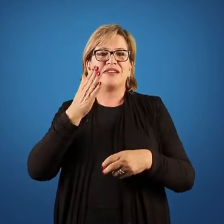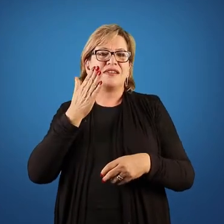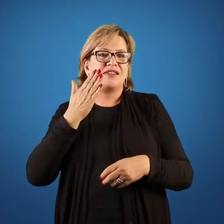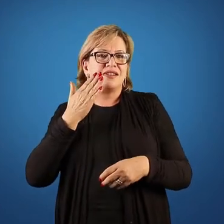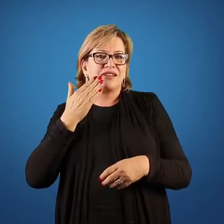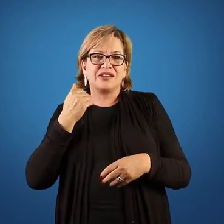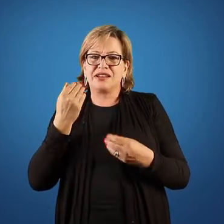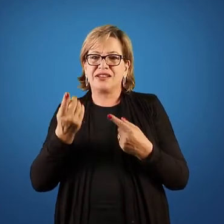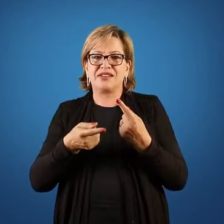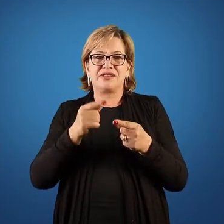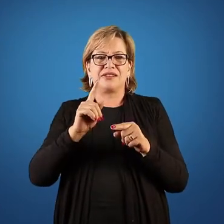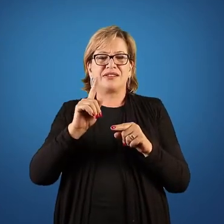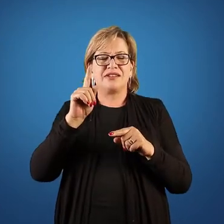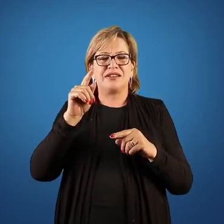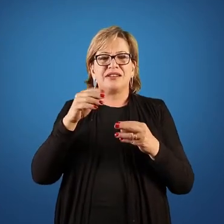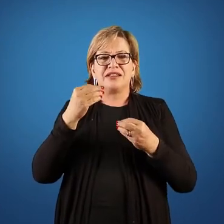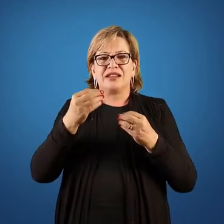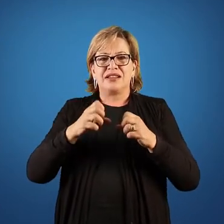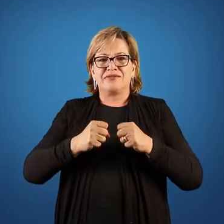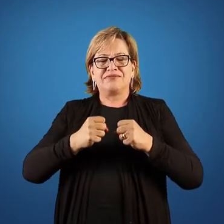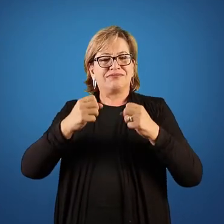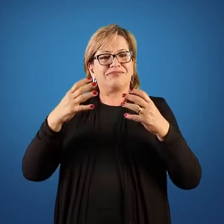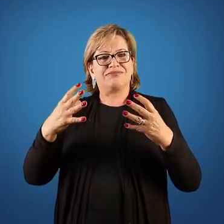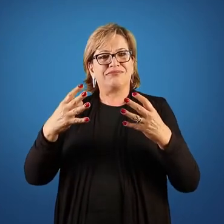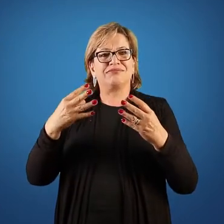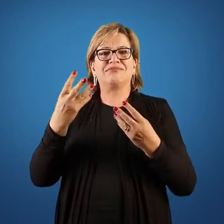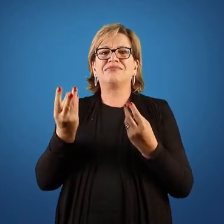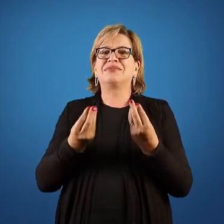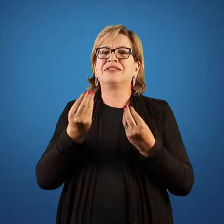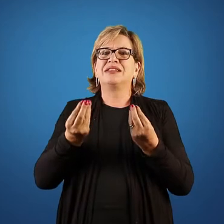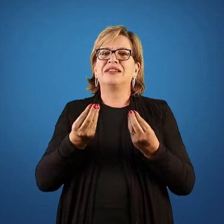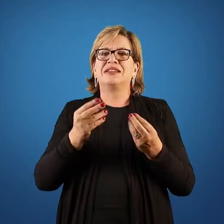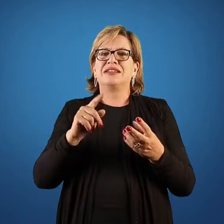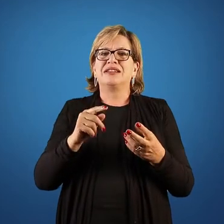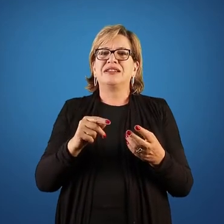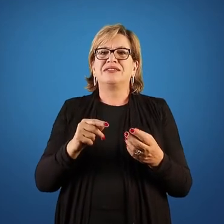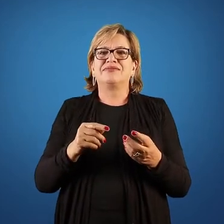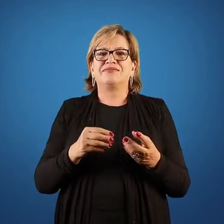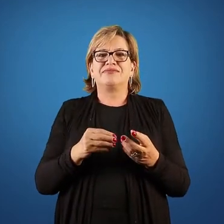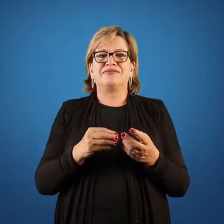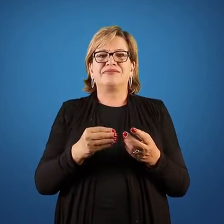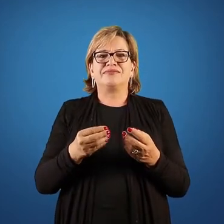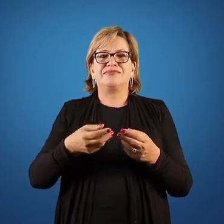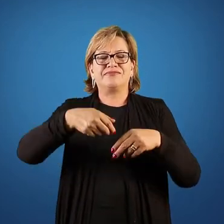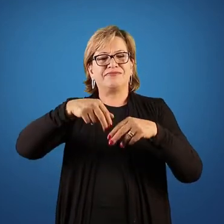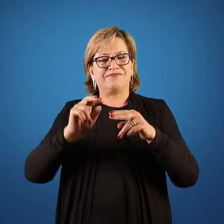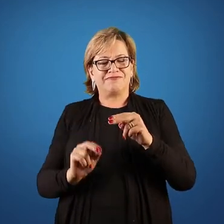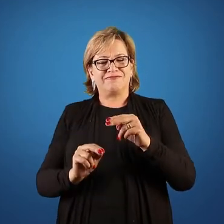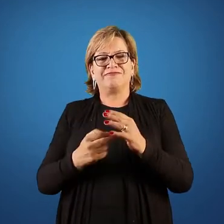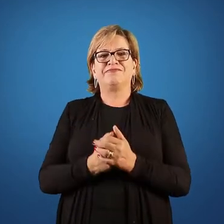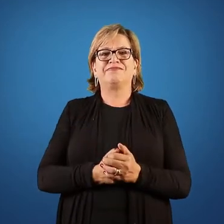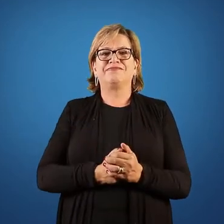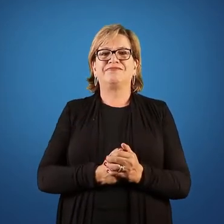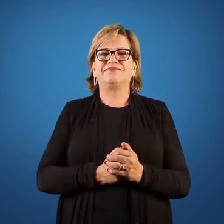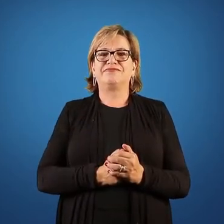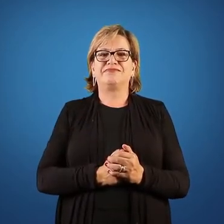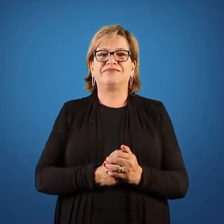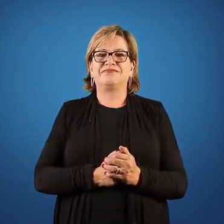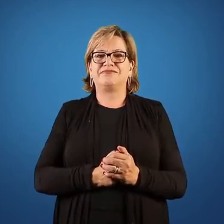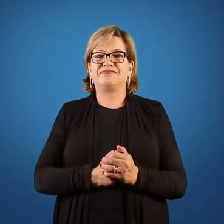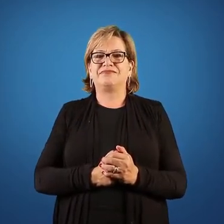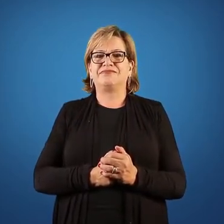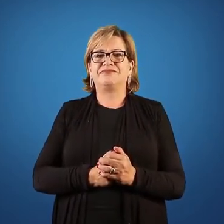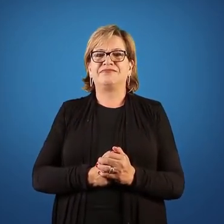E só desencaixa, né, da barra e desce.